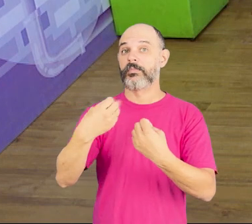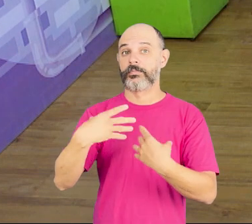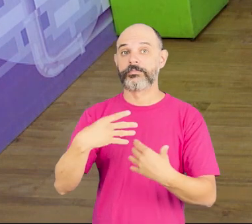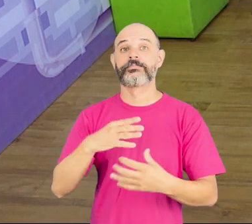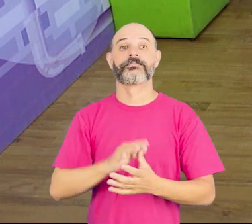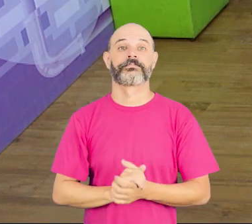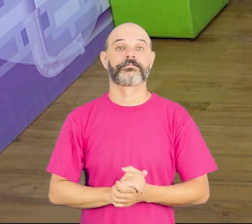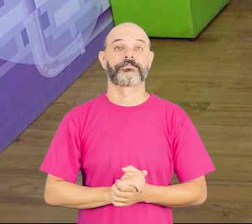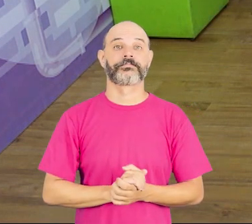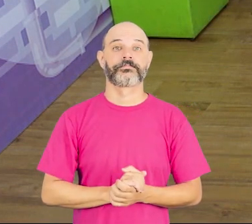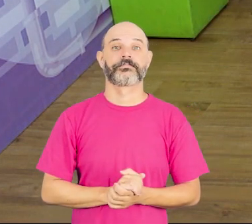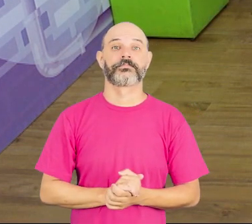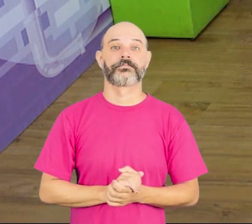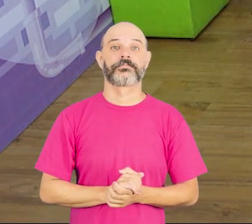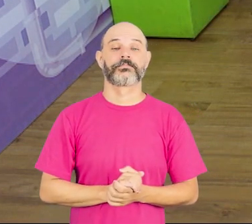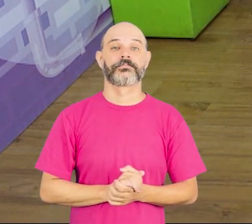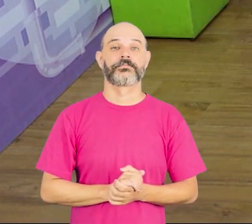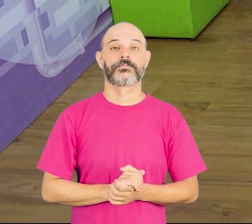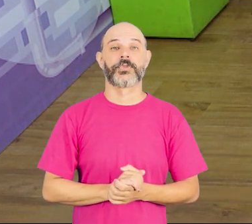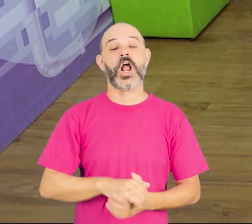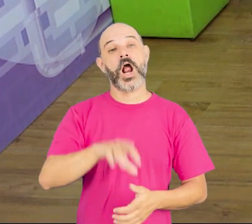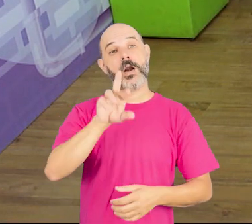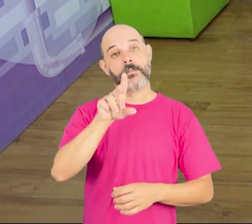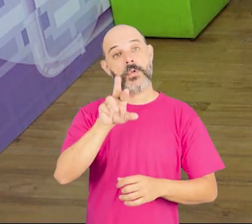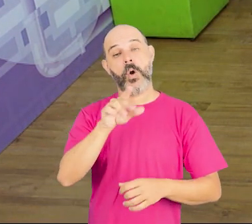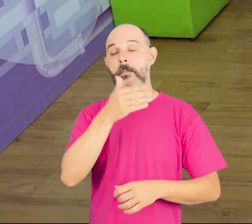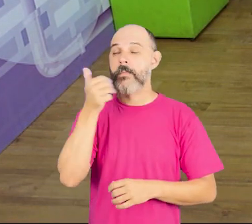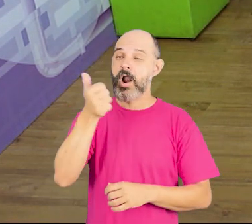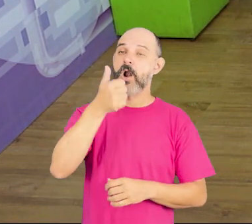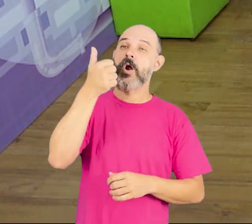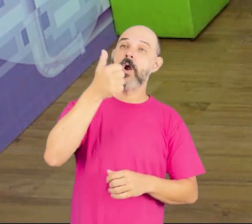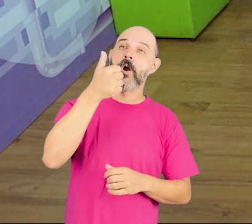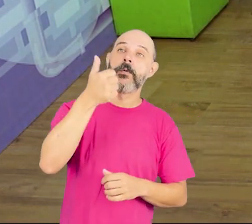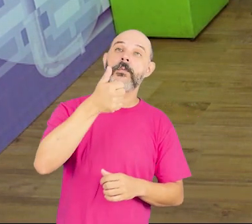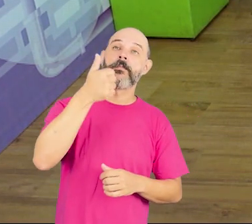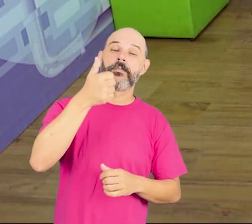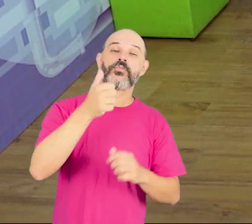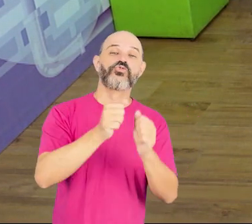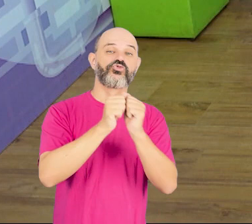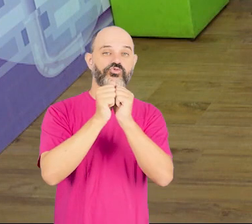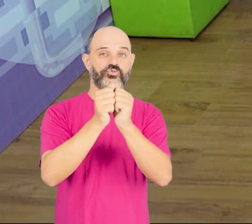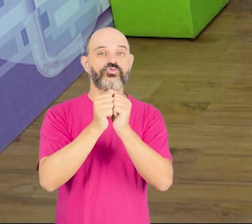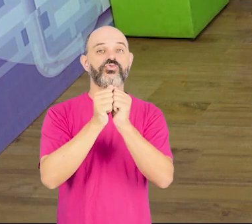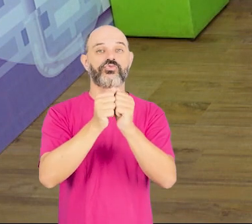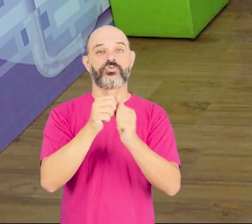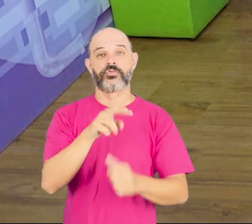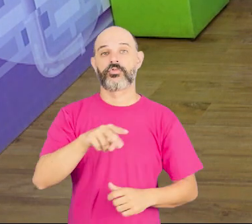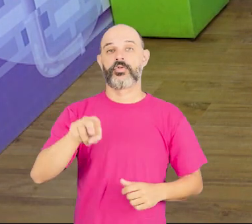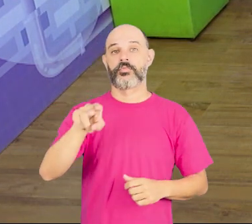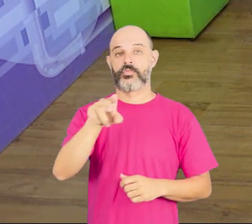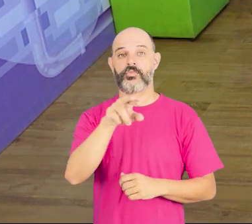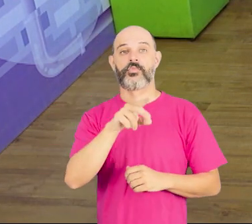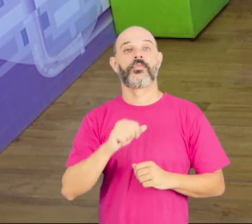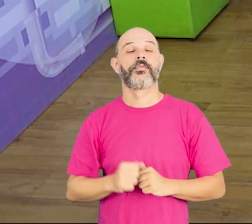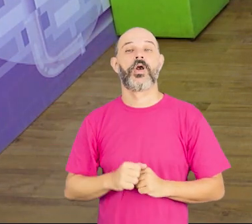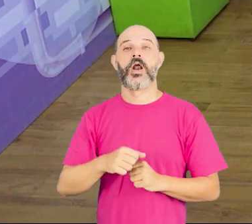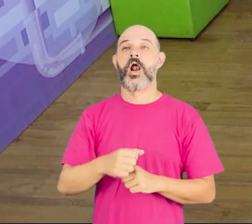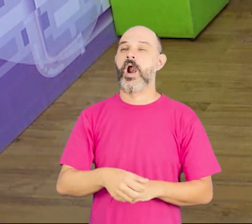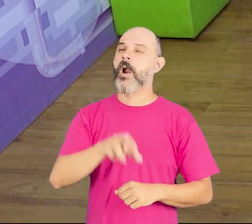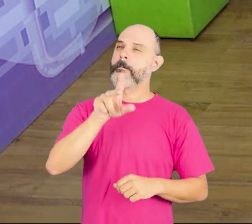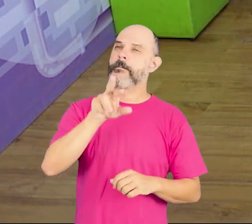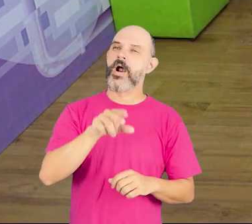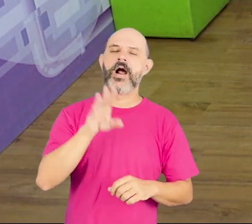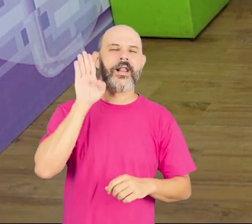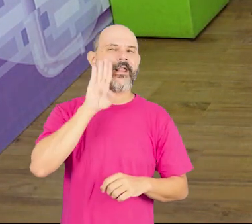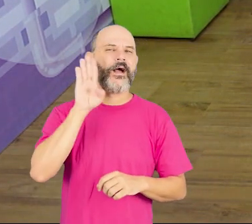irmãs vão nos ensinar. Com o irmão tudo é melhor, é melhor, é melhor com os irmãos. Com o irmão